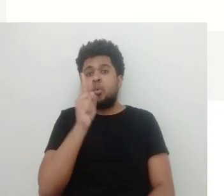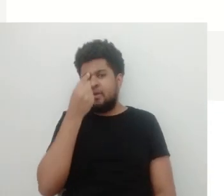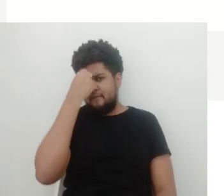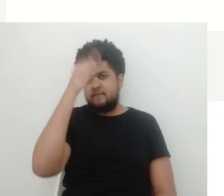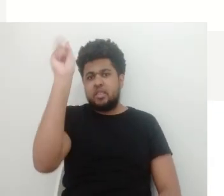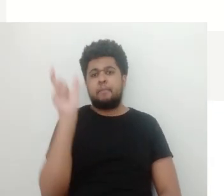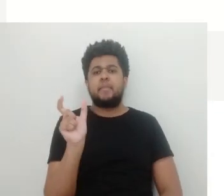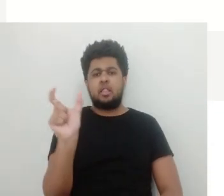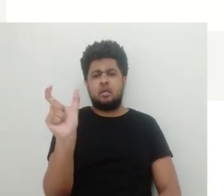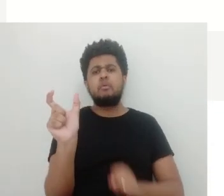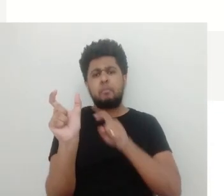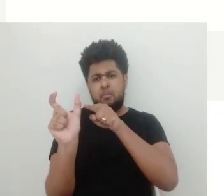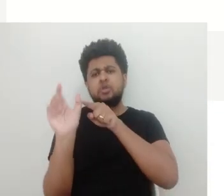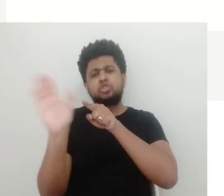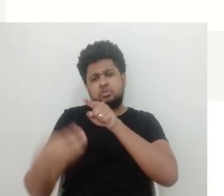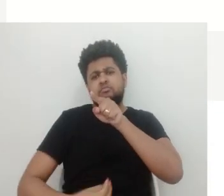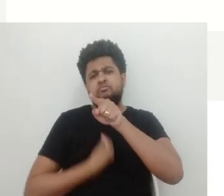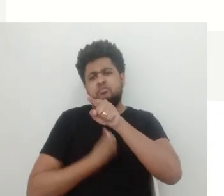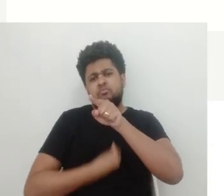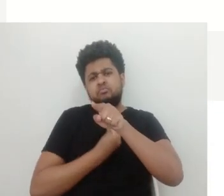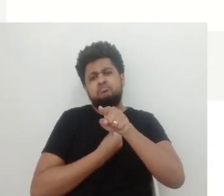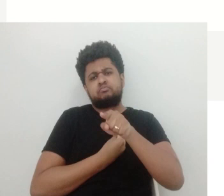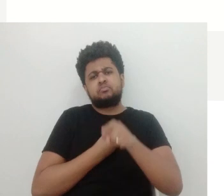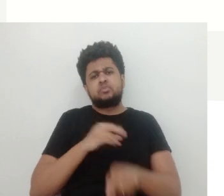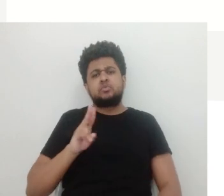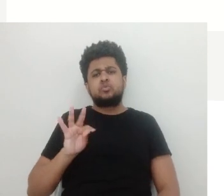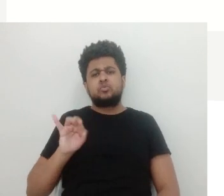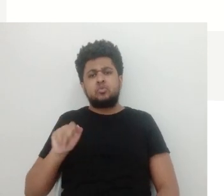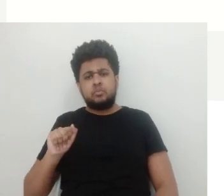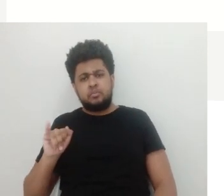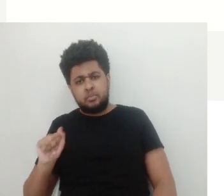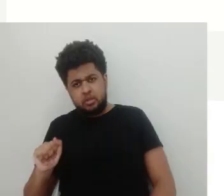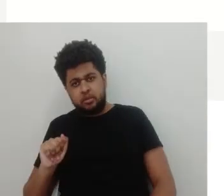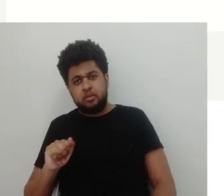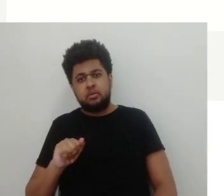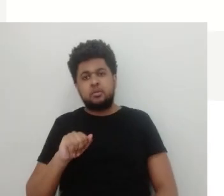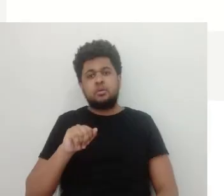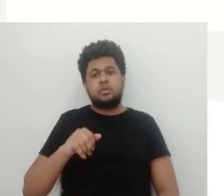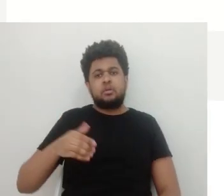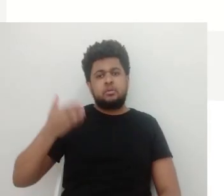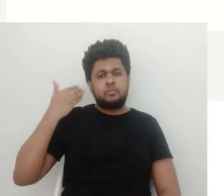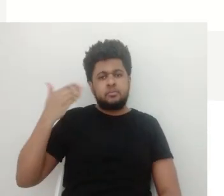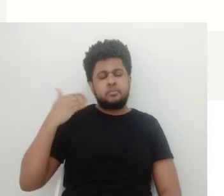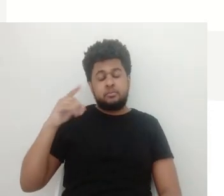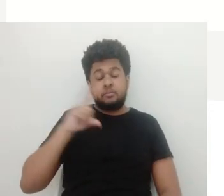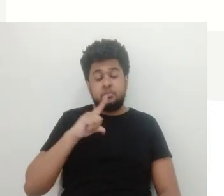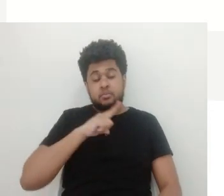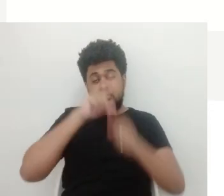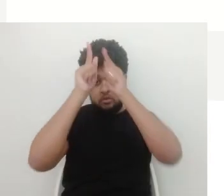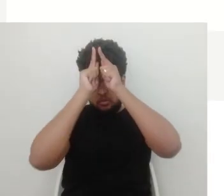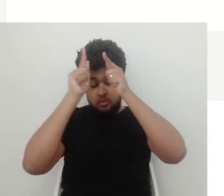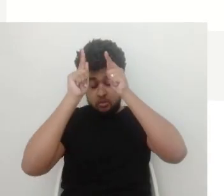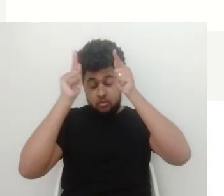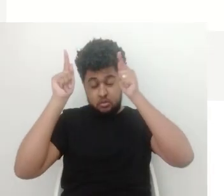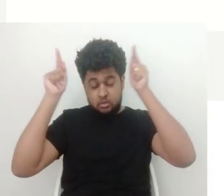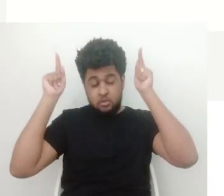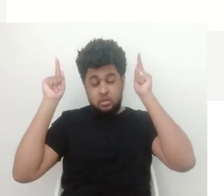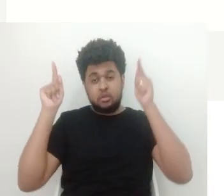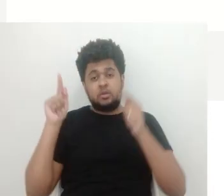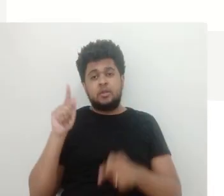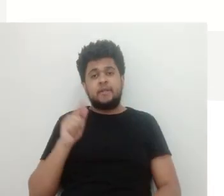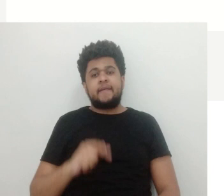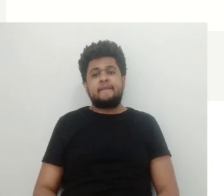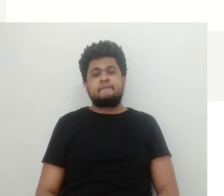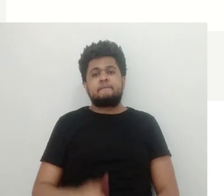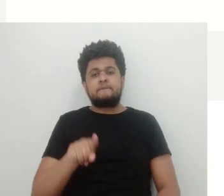formada de forma parecida com a palavra sincronia. De certa forma, é o contrário de utopia. É um lugar